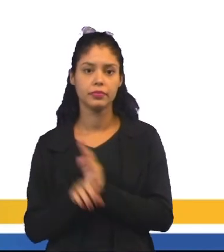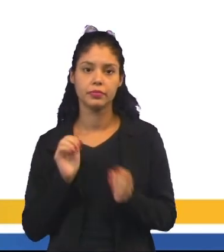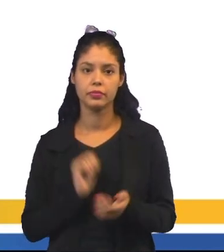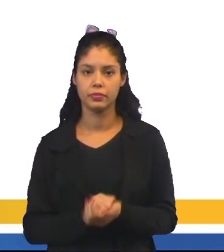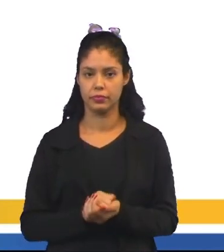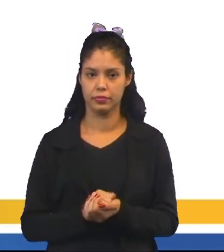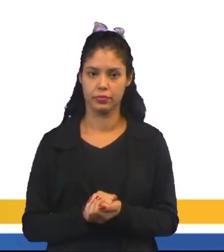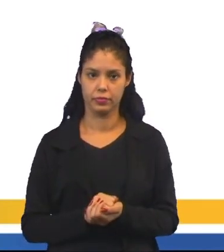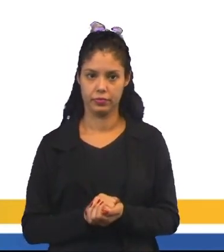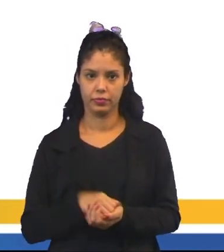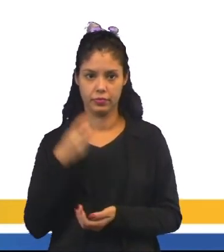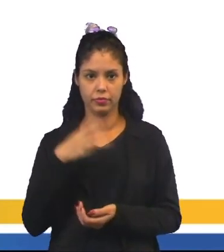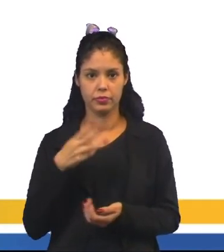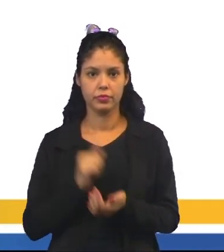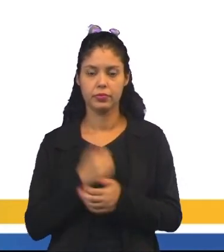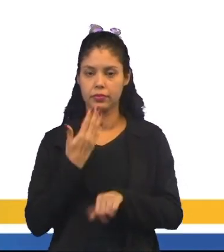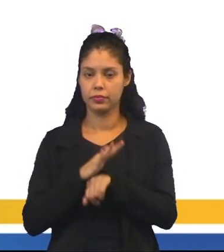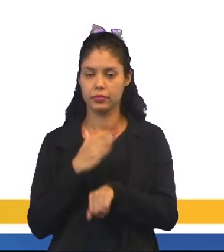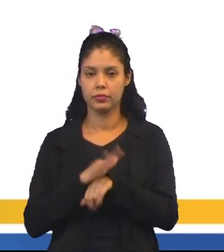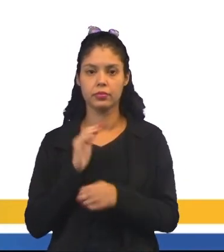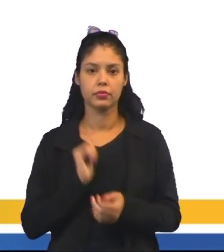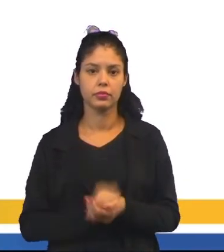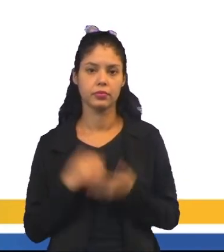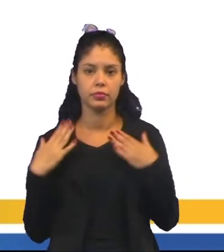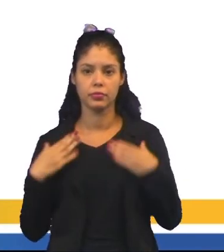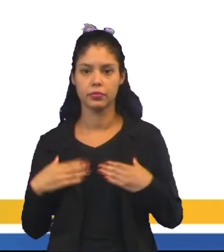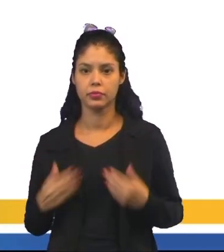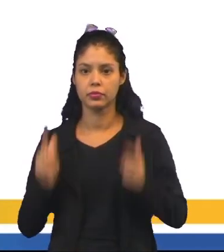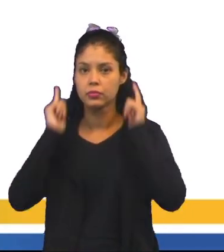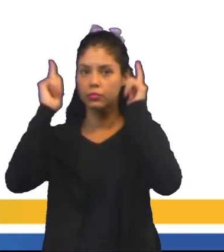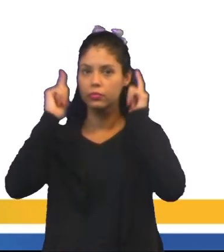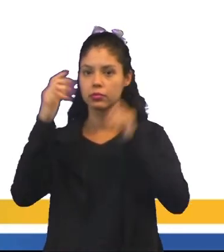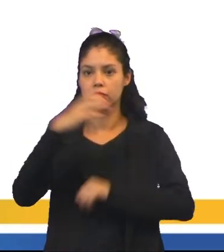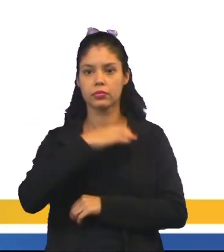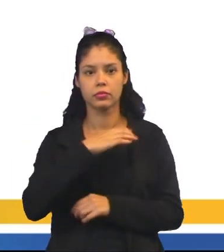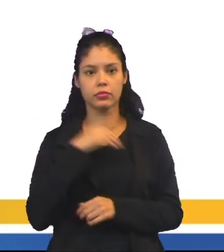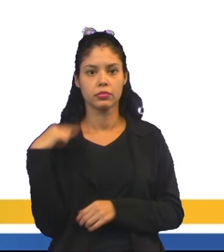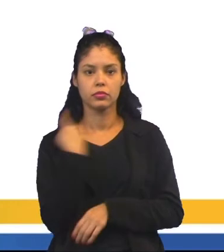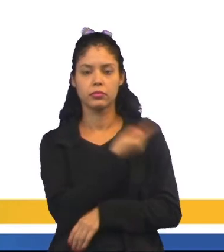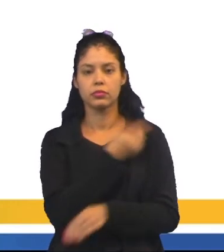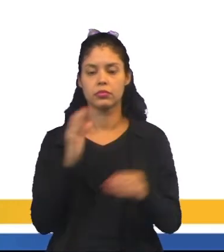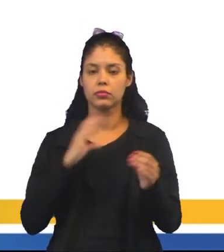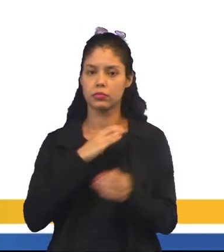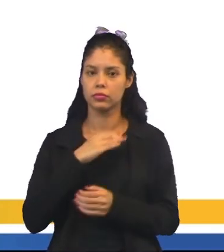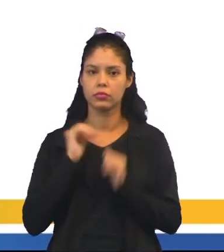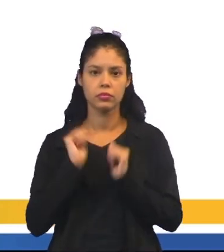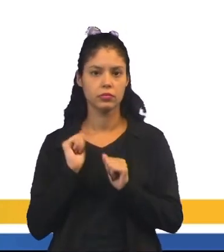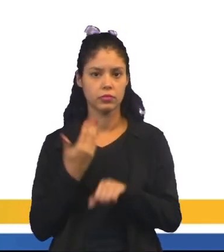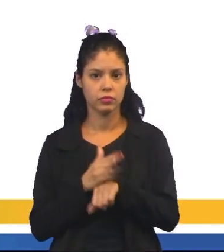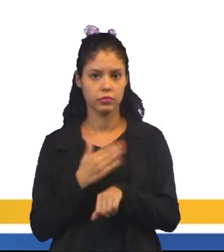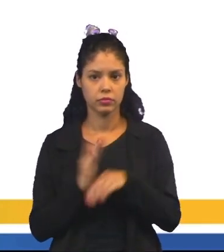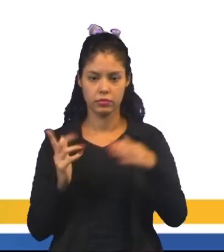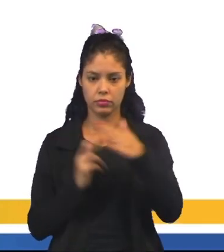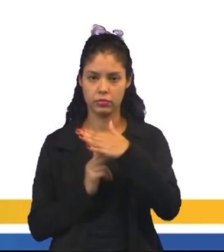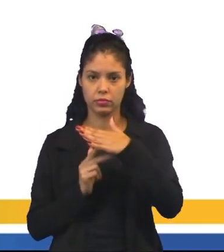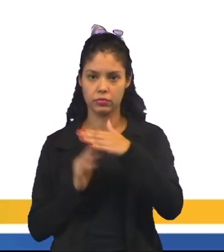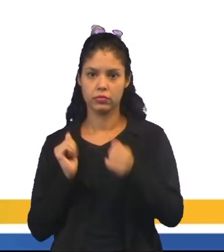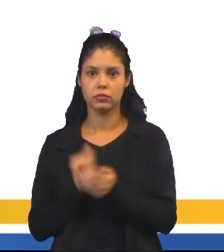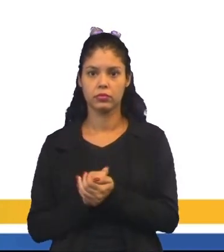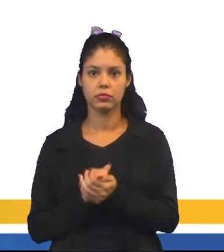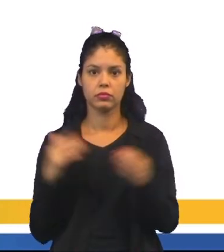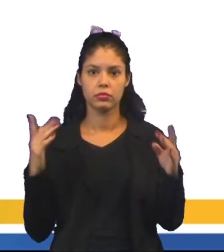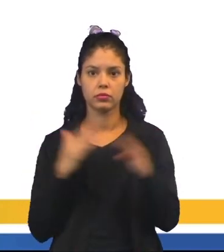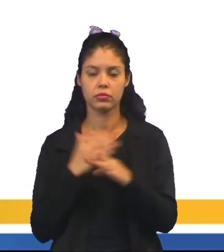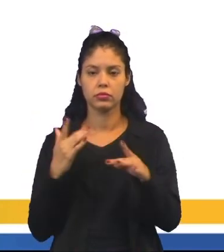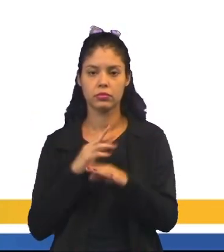aqui, exercitando, questão 3, parkour é uma prática corporal de aventura urbana. Em nossa cidade você pode praticar em praças, parques e